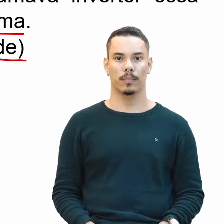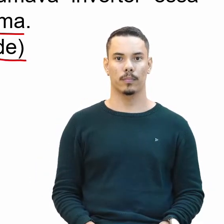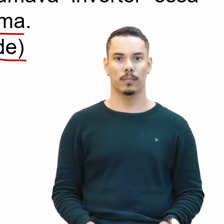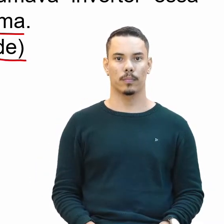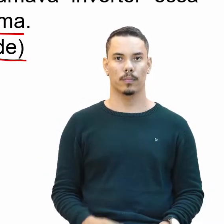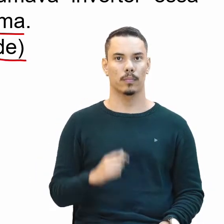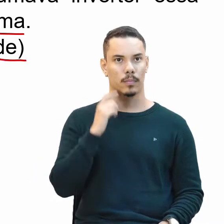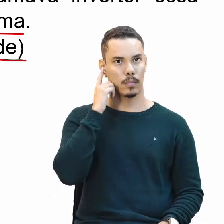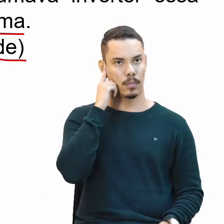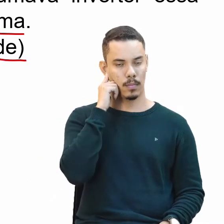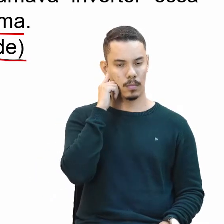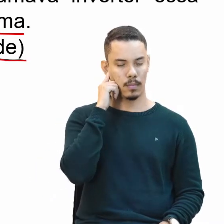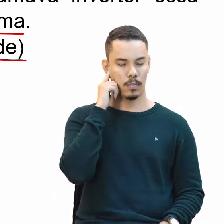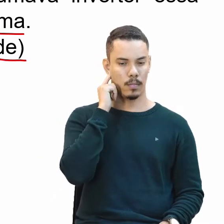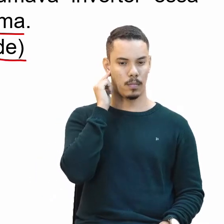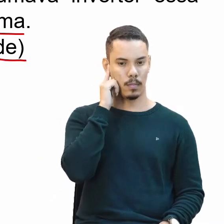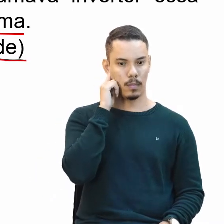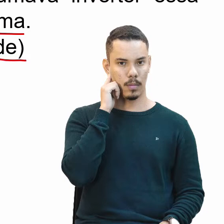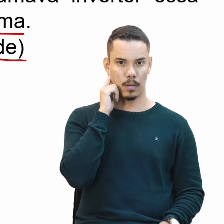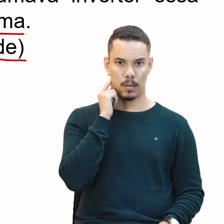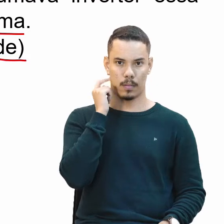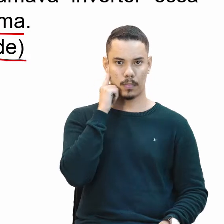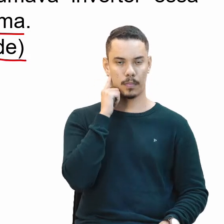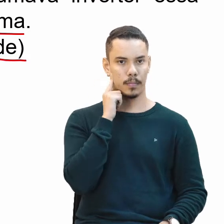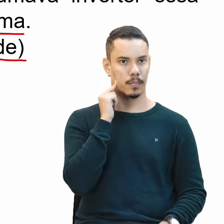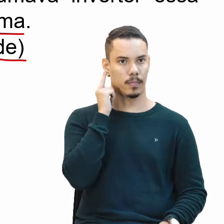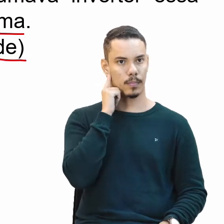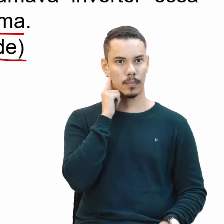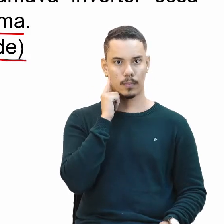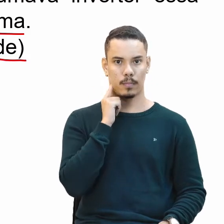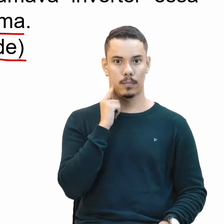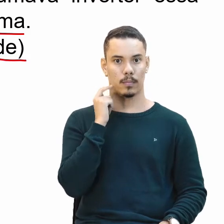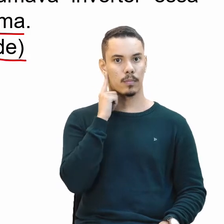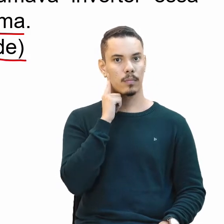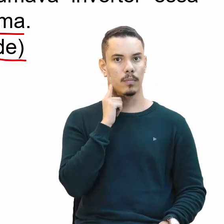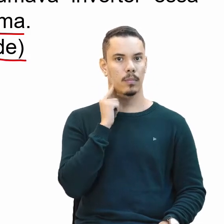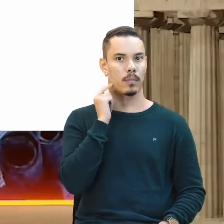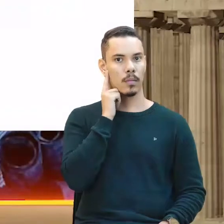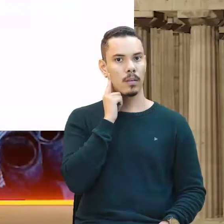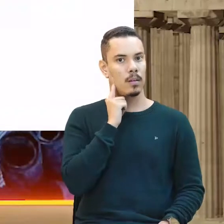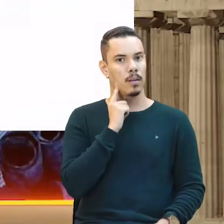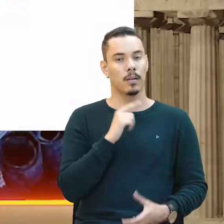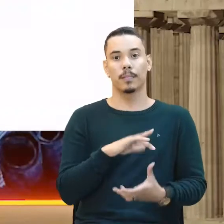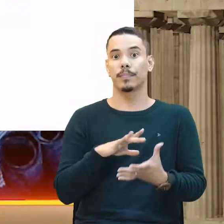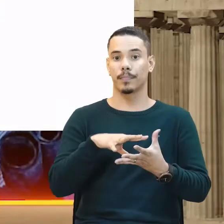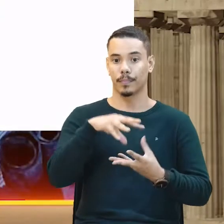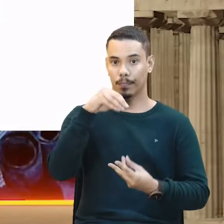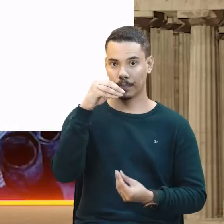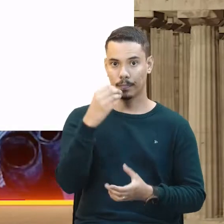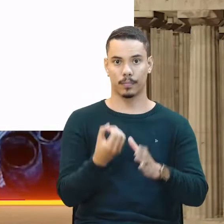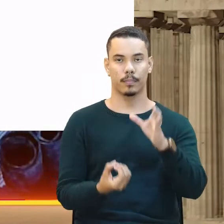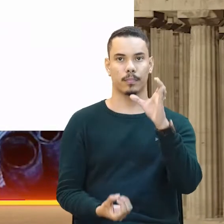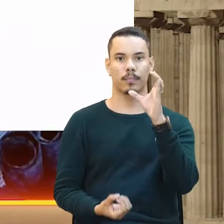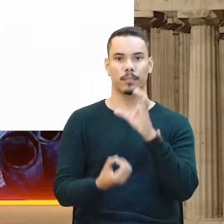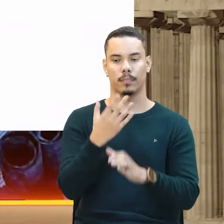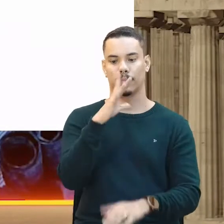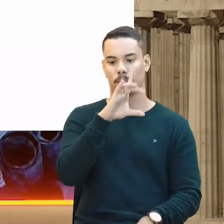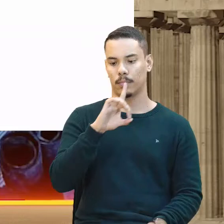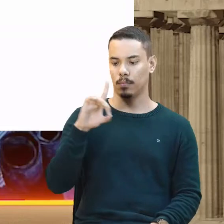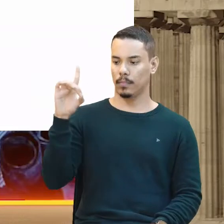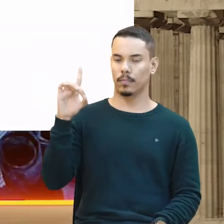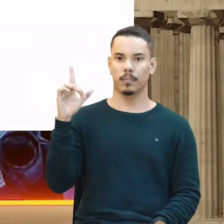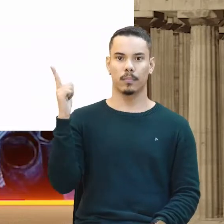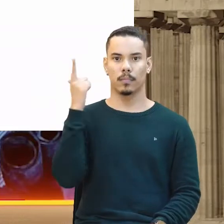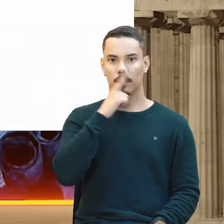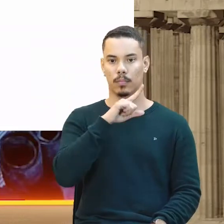transitoriedade do corpo. Então Agostinho falava isso. A alma, ela foi criada por Deus para reinar sobre